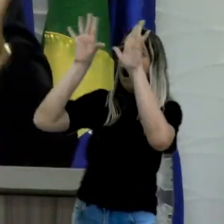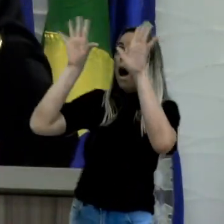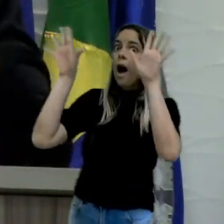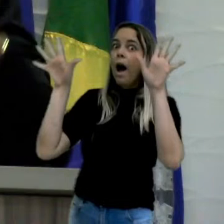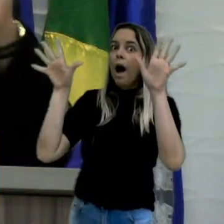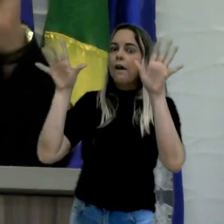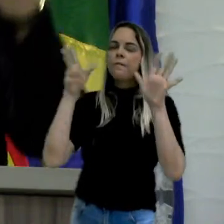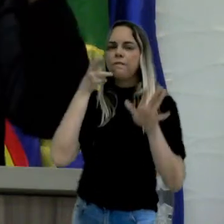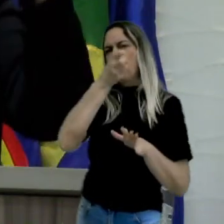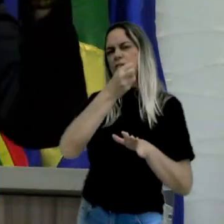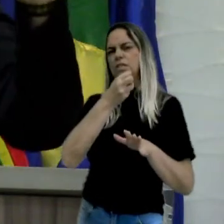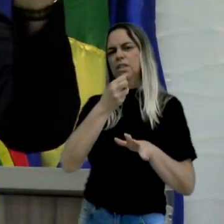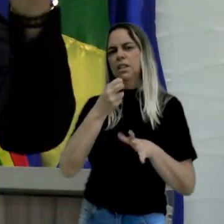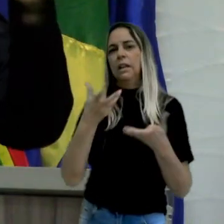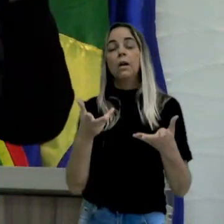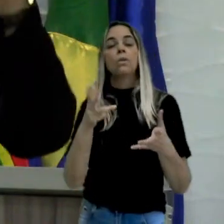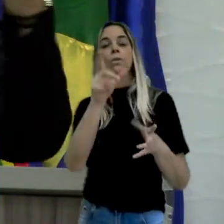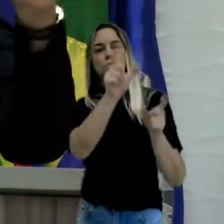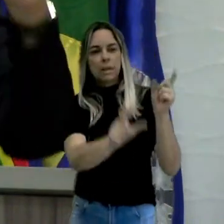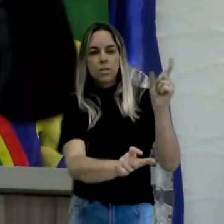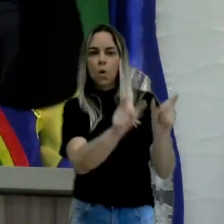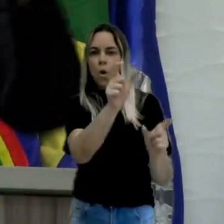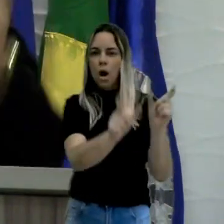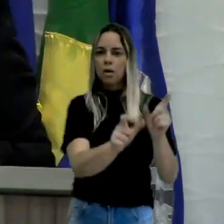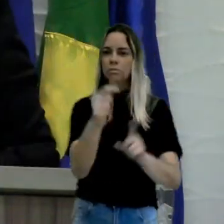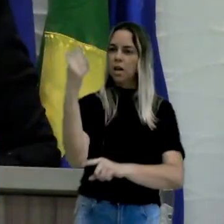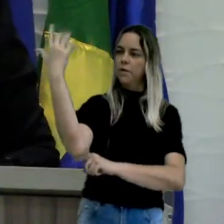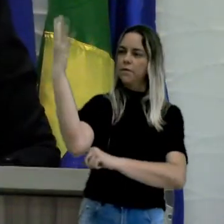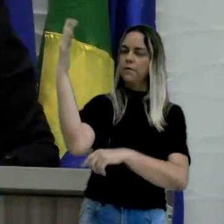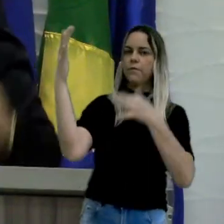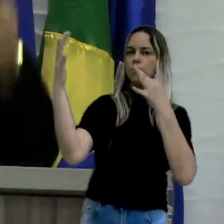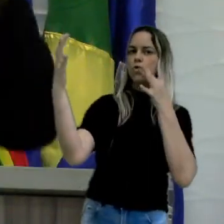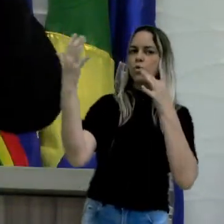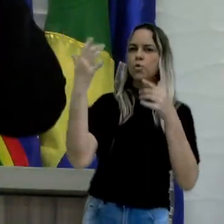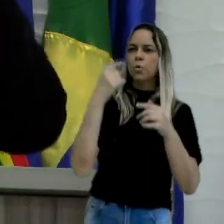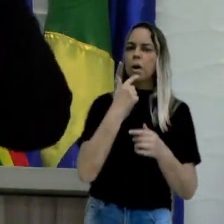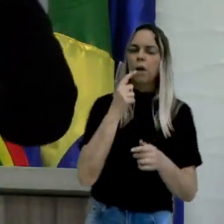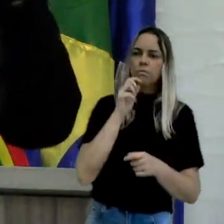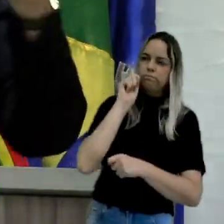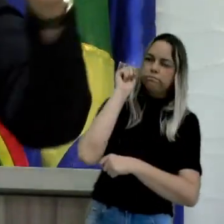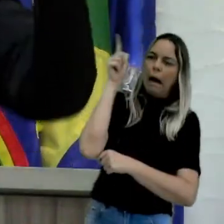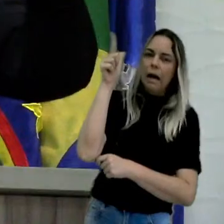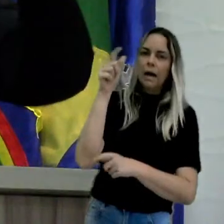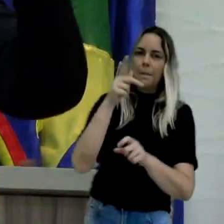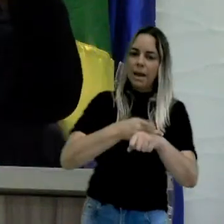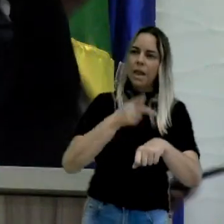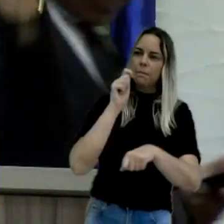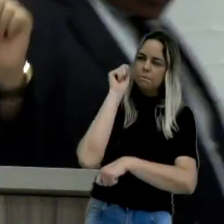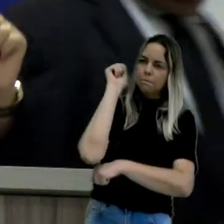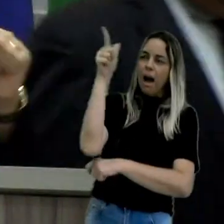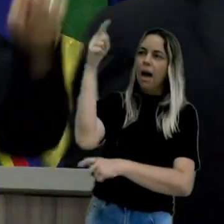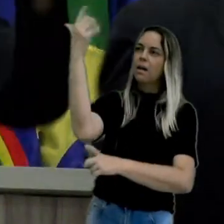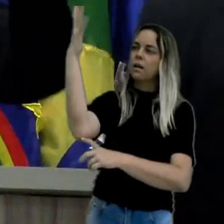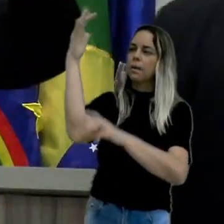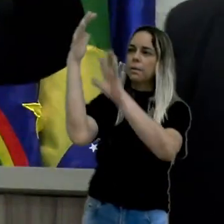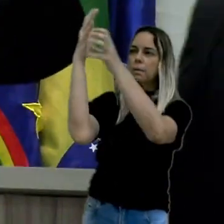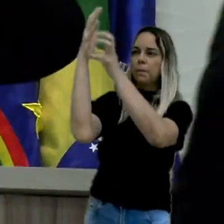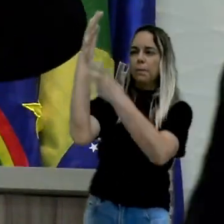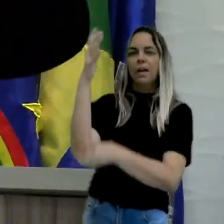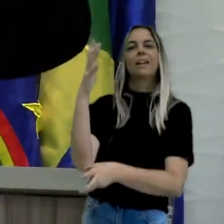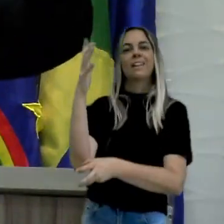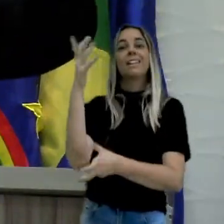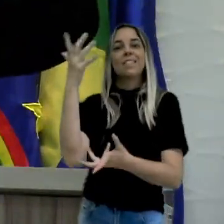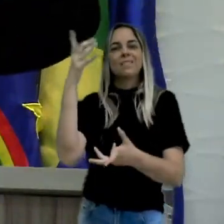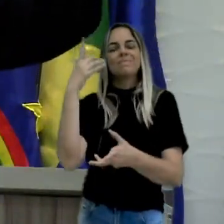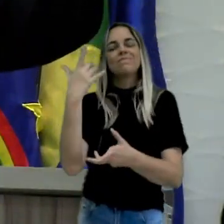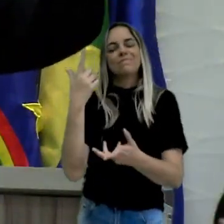E ninguém vai atirar uma pedra num pé de árvore que não tiver um fruto. Ele só atira uma pedra no pé de árvore que dá fruto. Porque ele sabe que se ele